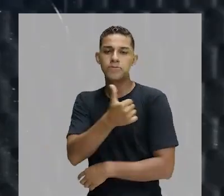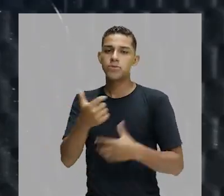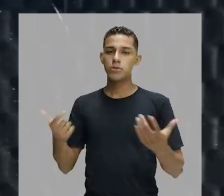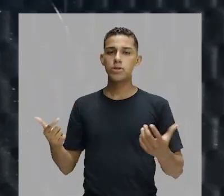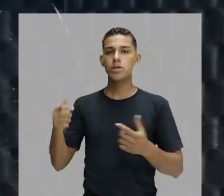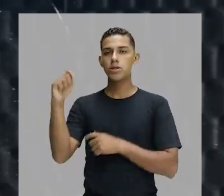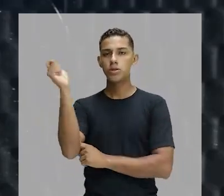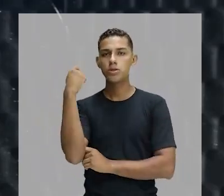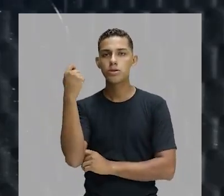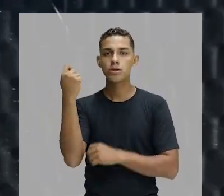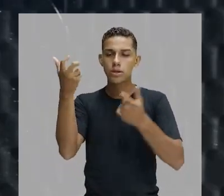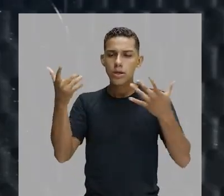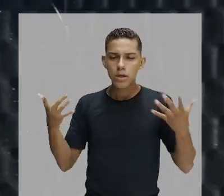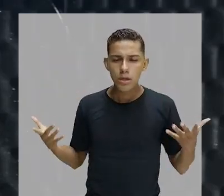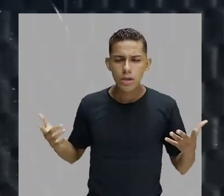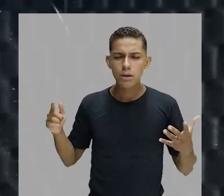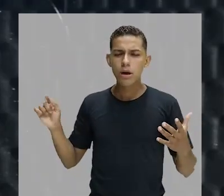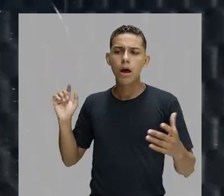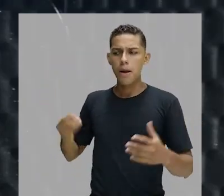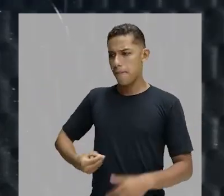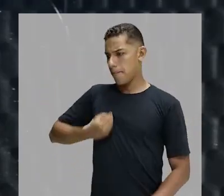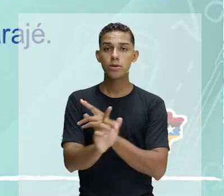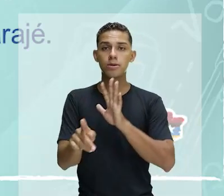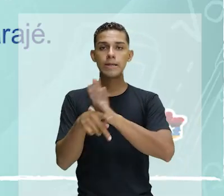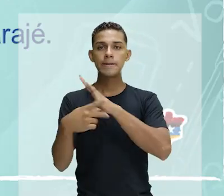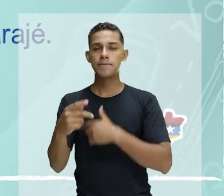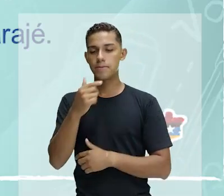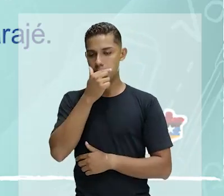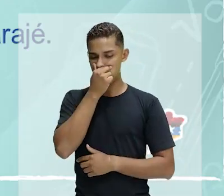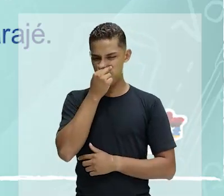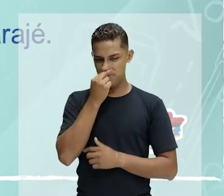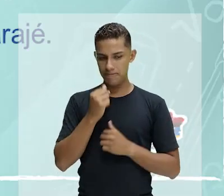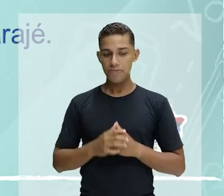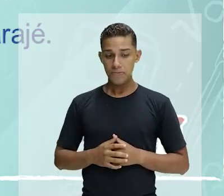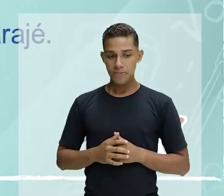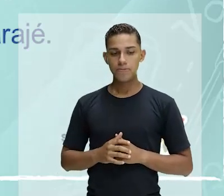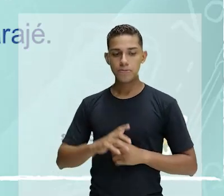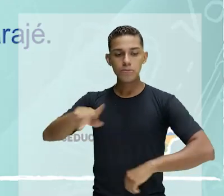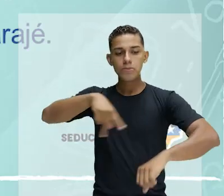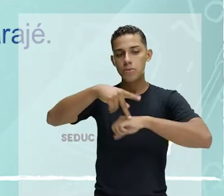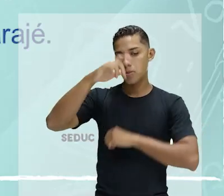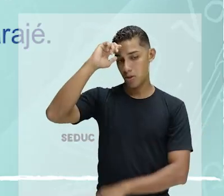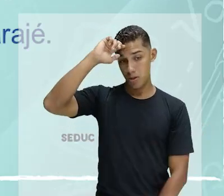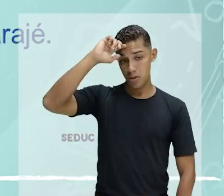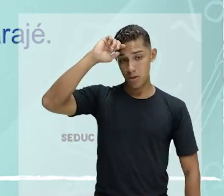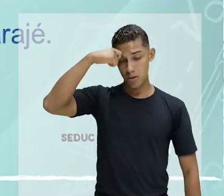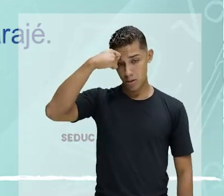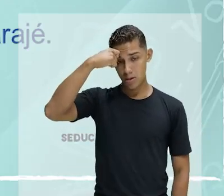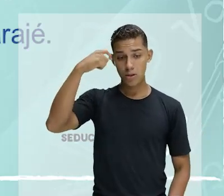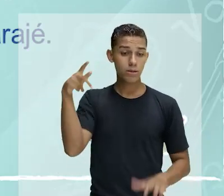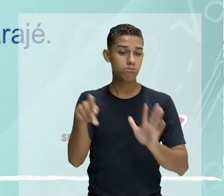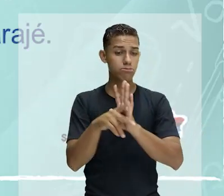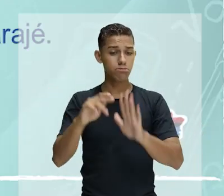a cultura africana no Brasil, ela foi marcada por sua relação com outras referências